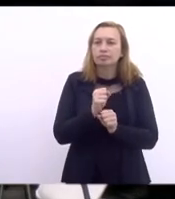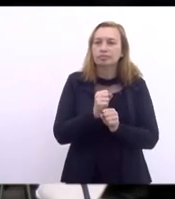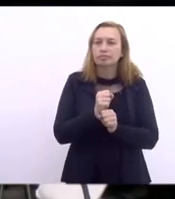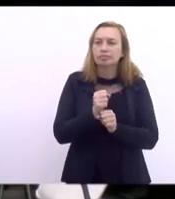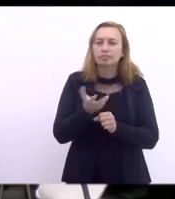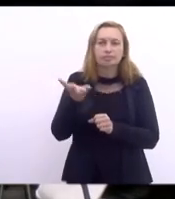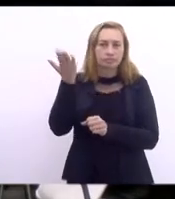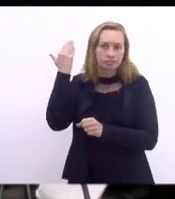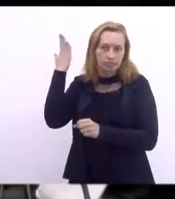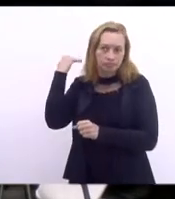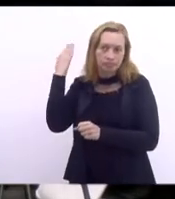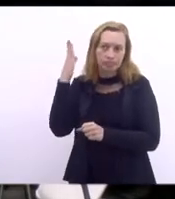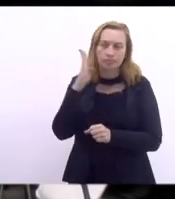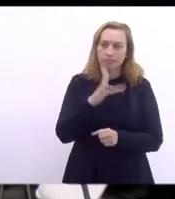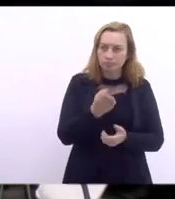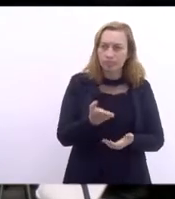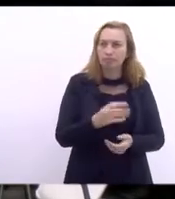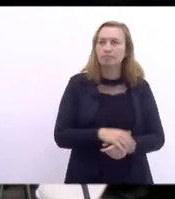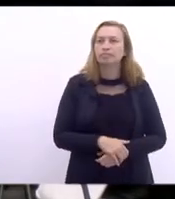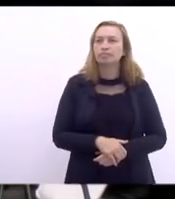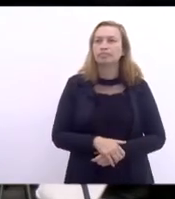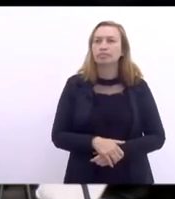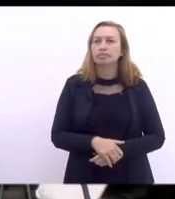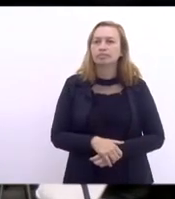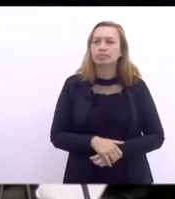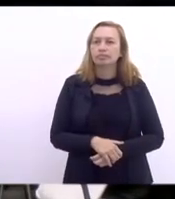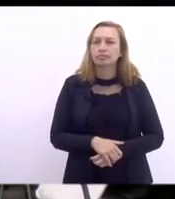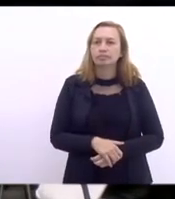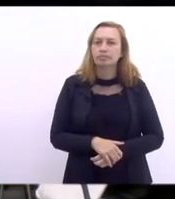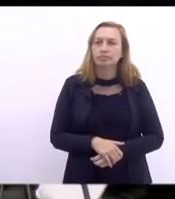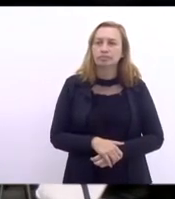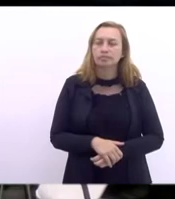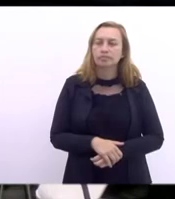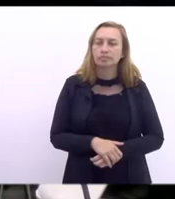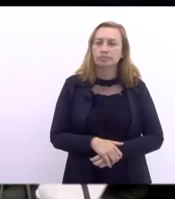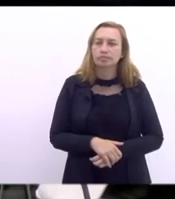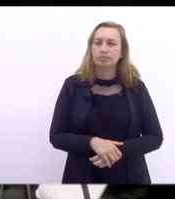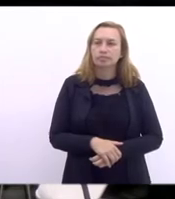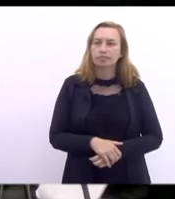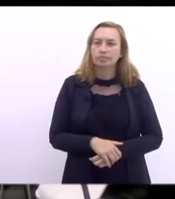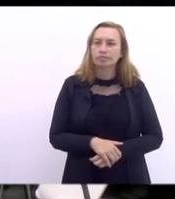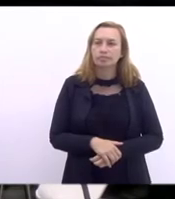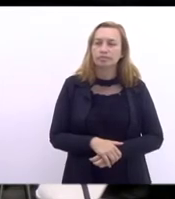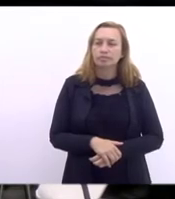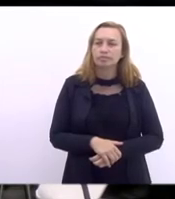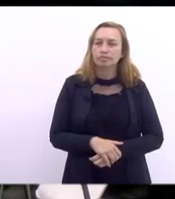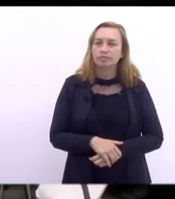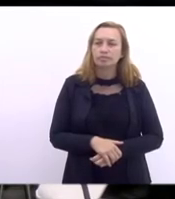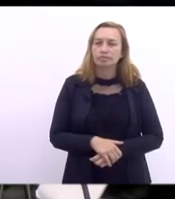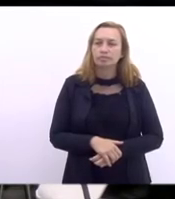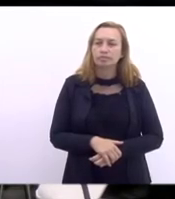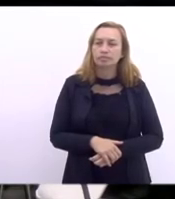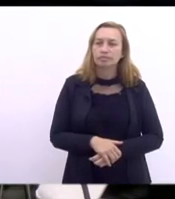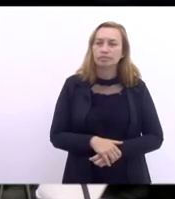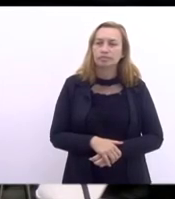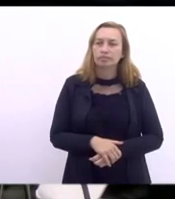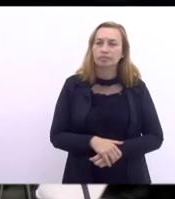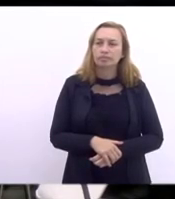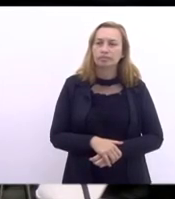né que fazer uma barriga assim apenas de pagamento é essa